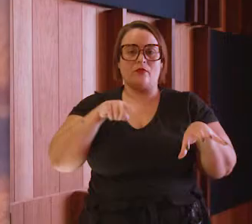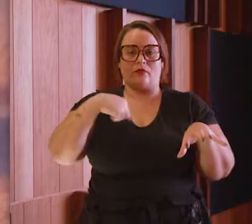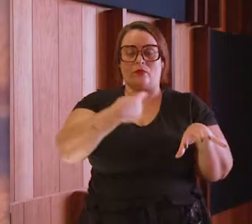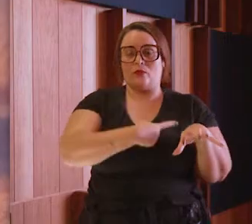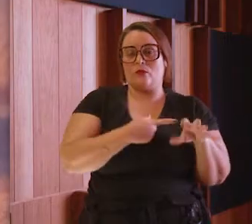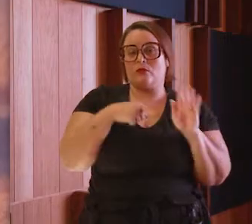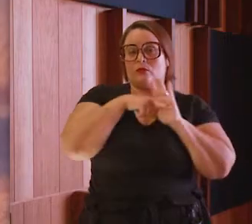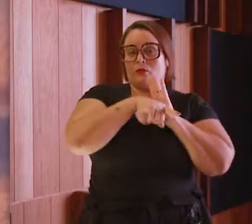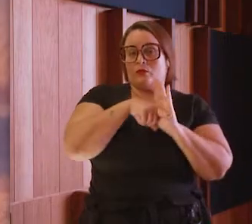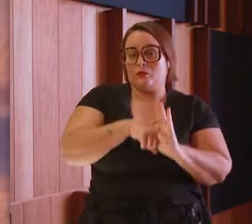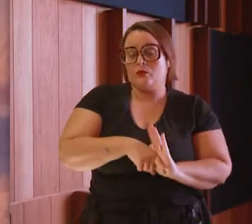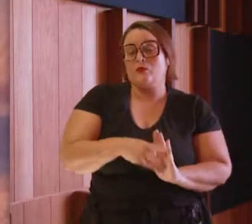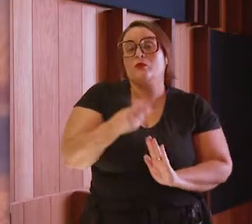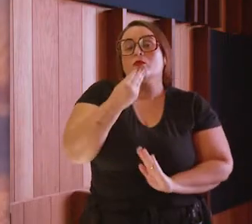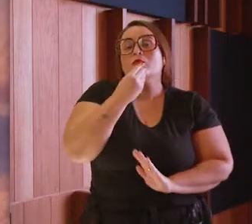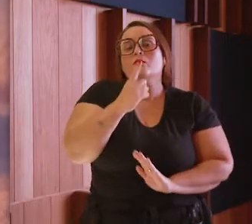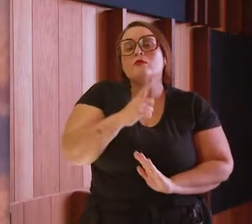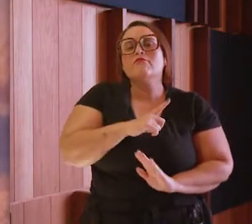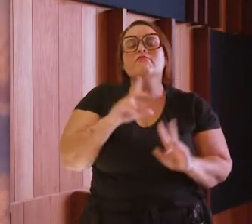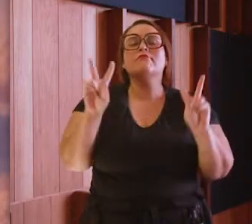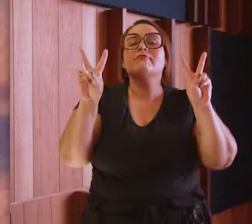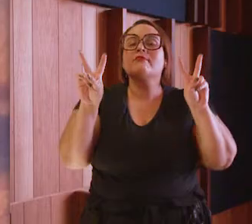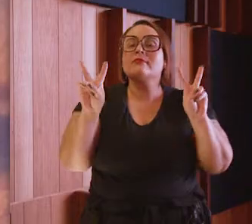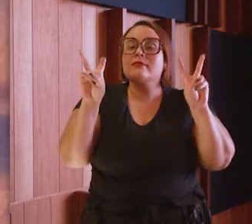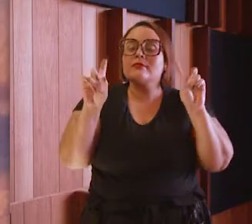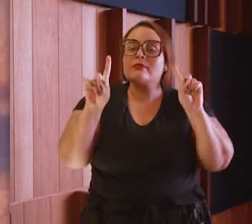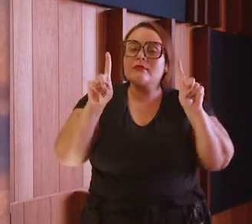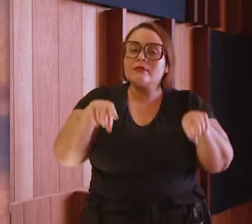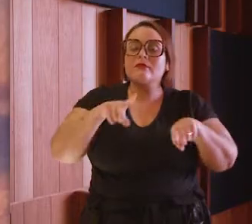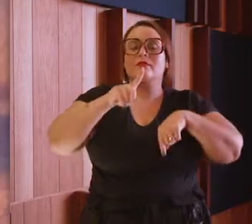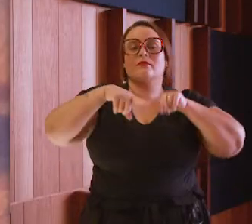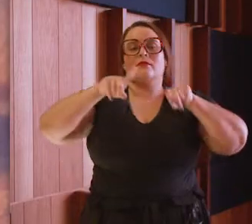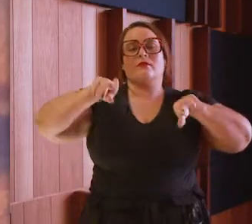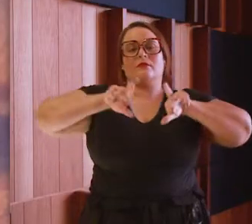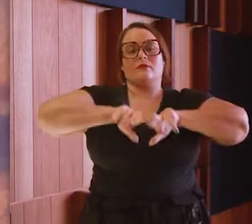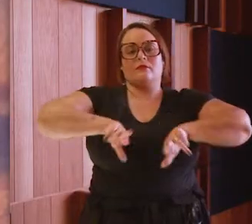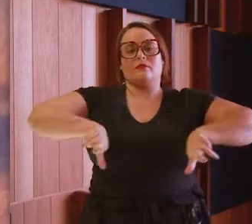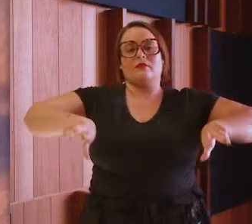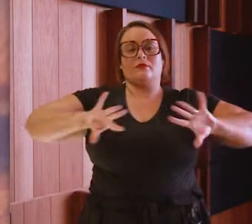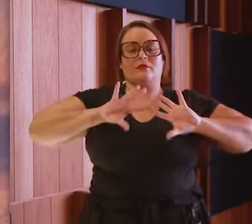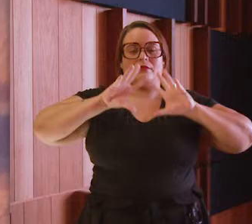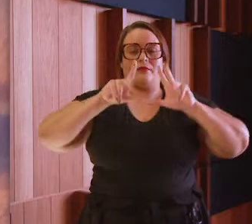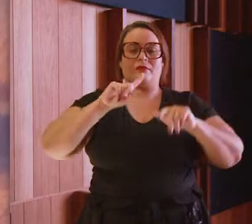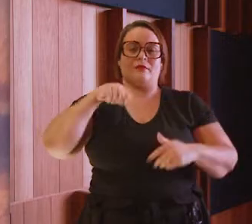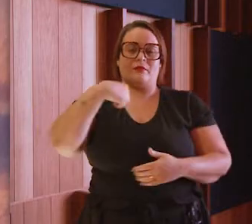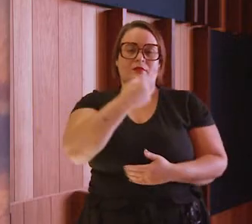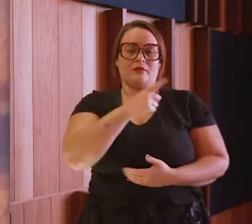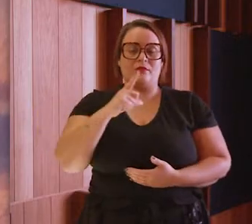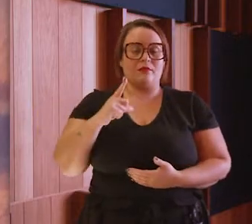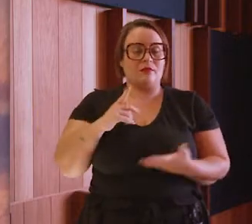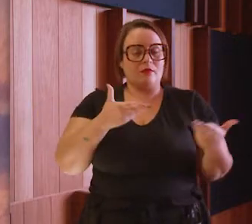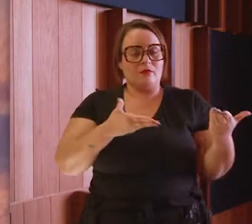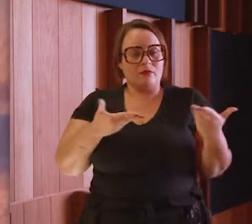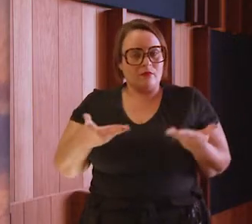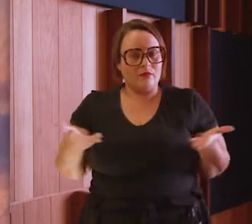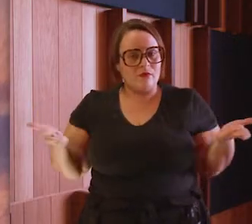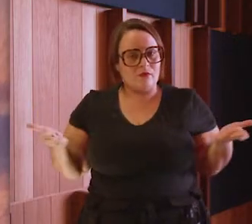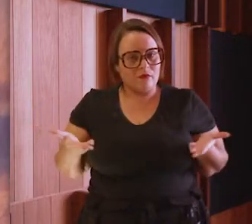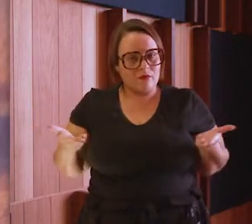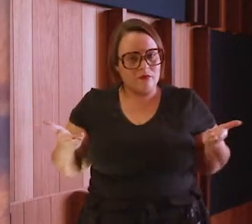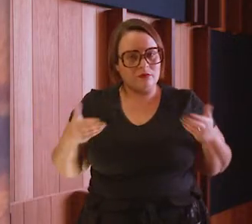explorar temas que são variações de todos os temas que a gente está trazendo para as